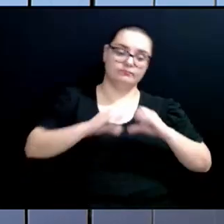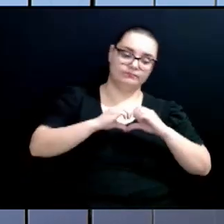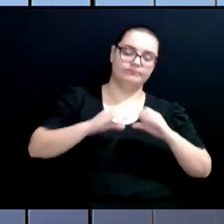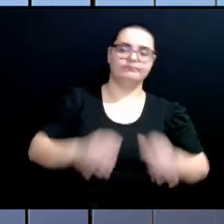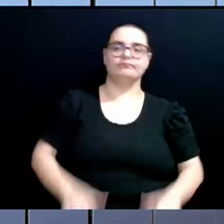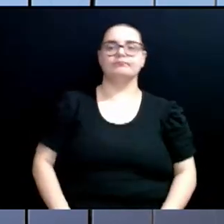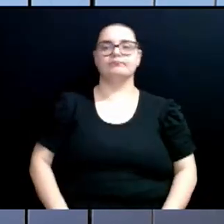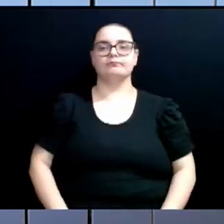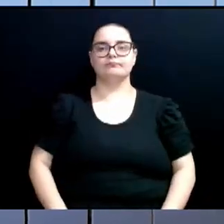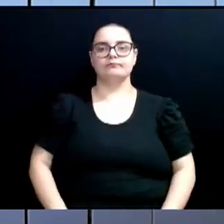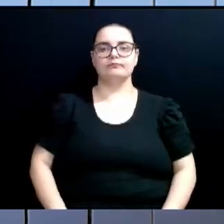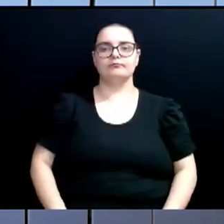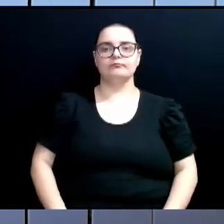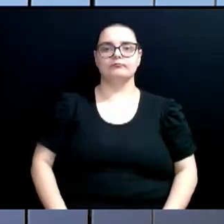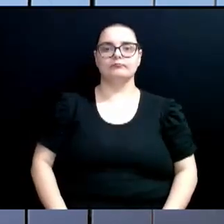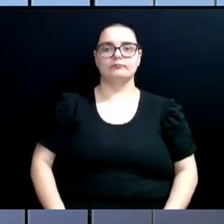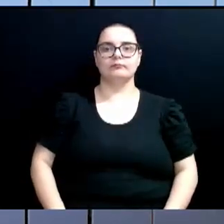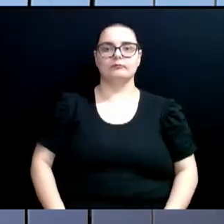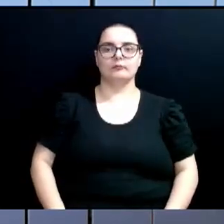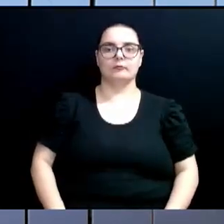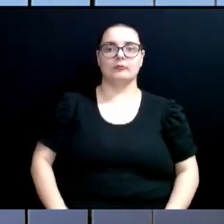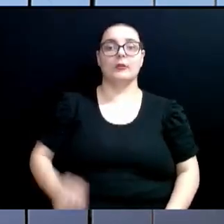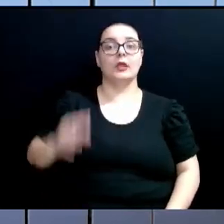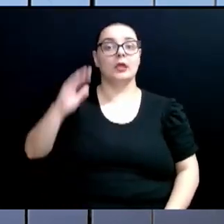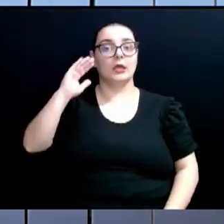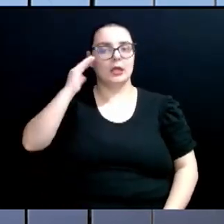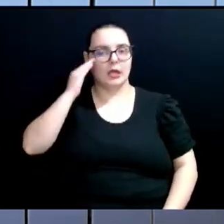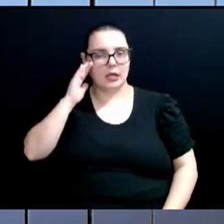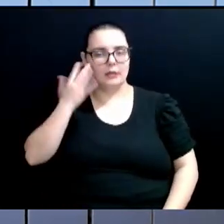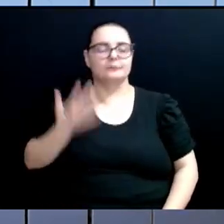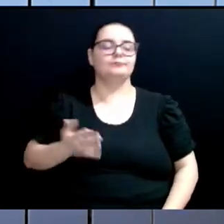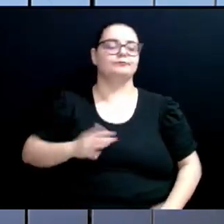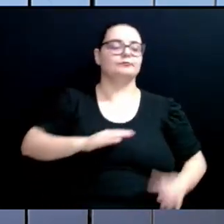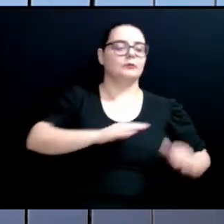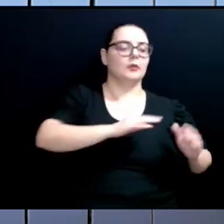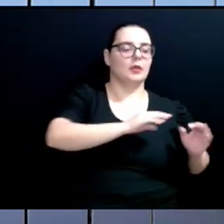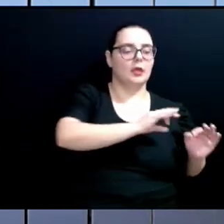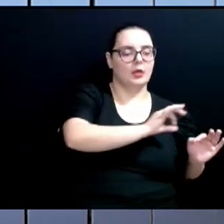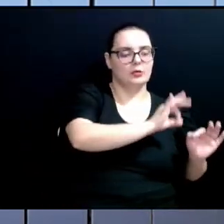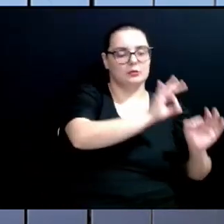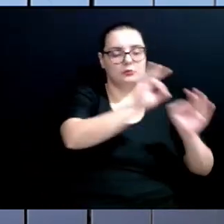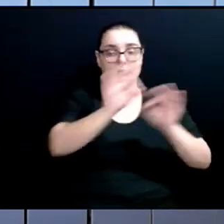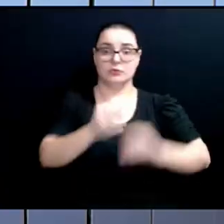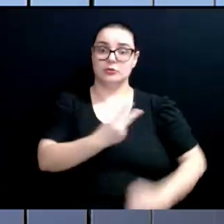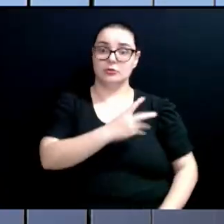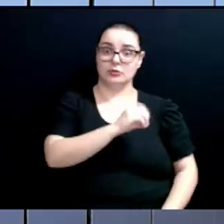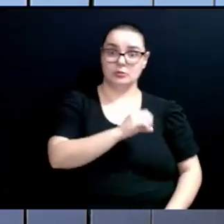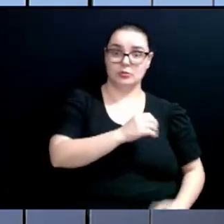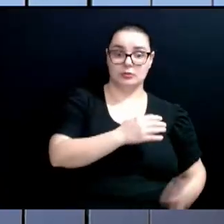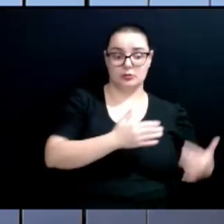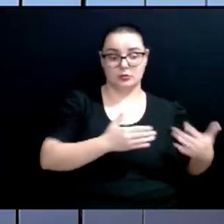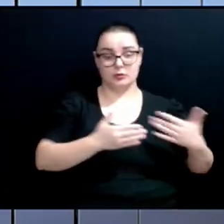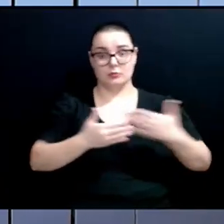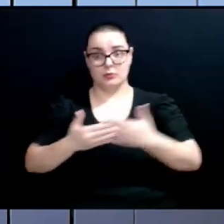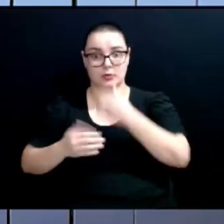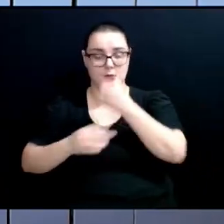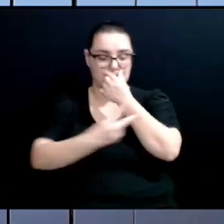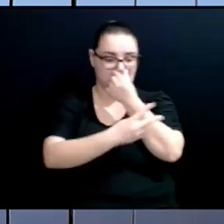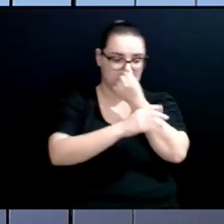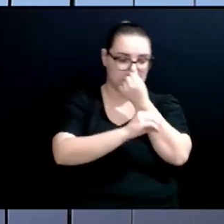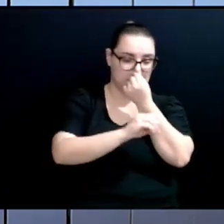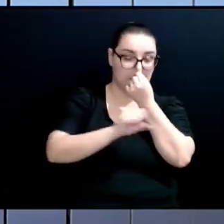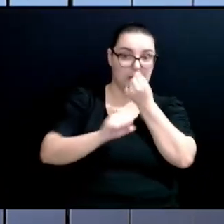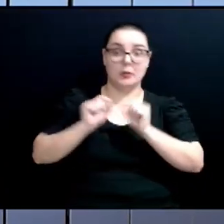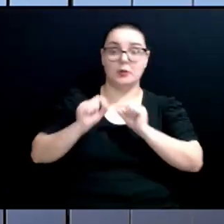tem, eu acho que ele faz uma análise desse processo desde 2008, realmente. O que eu posso dizer com relação a isso?